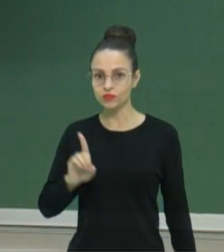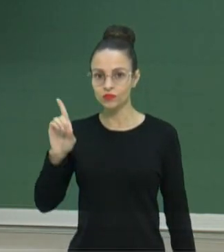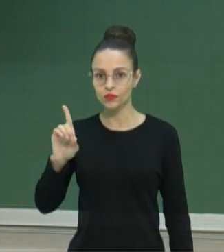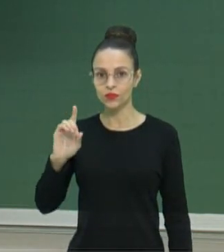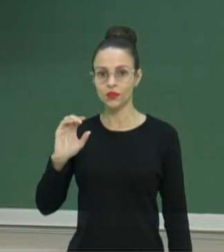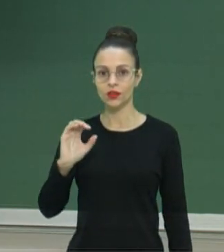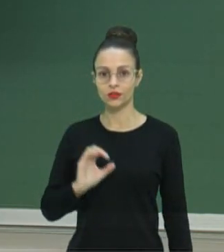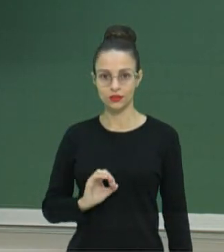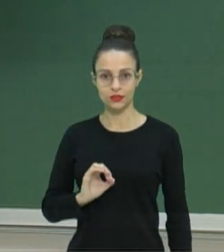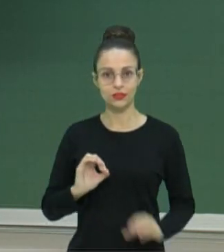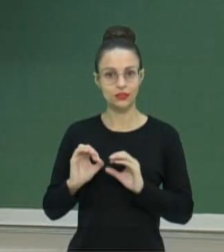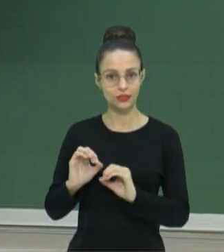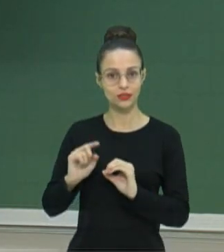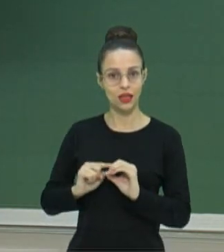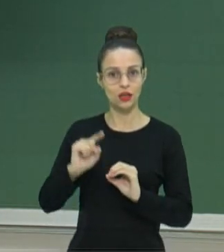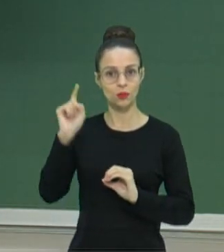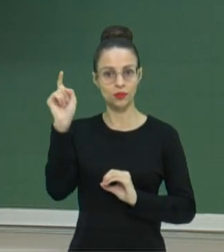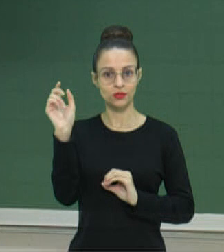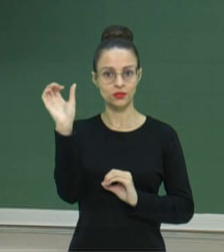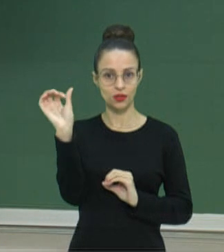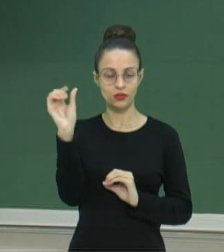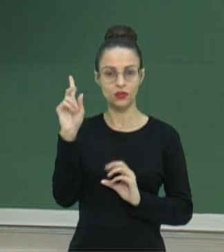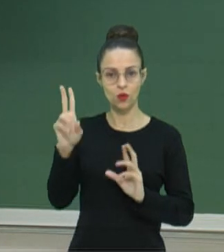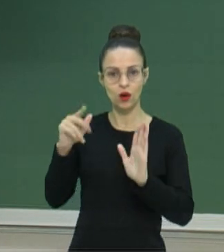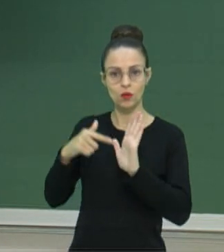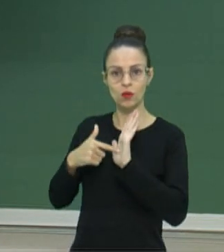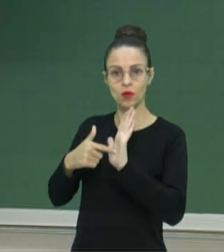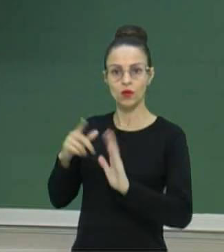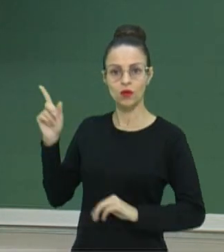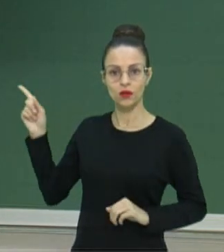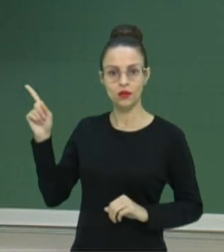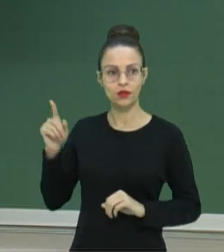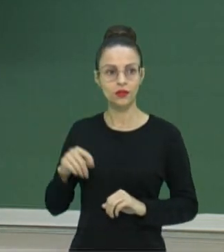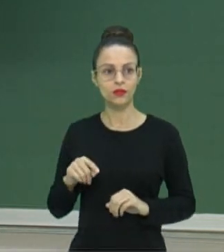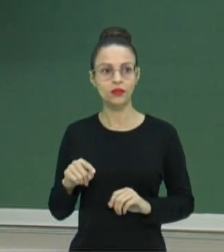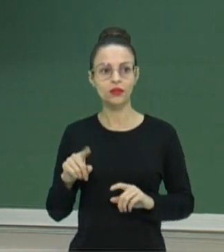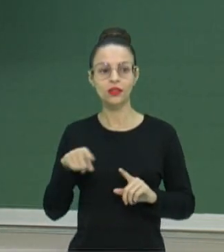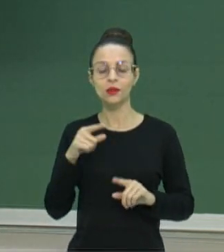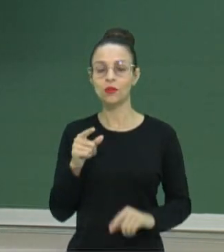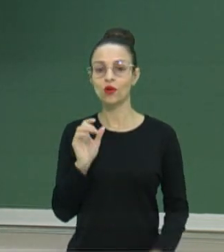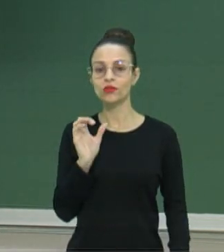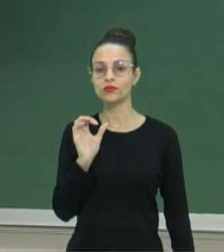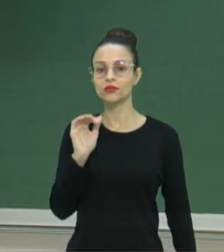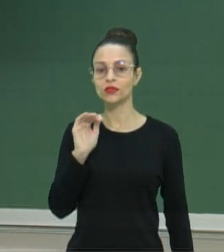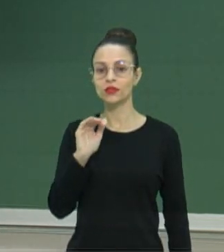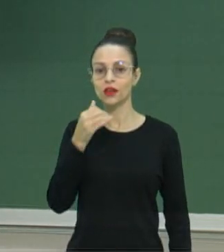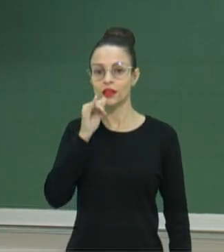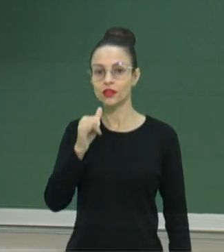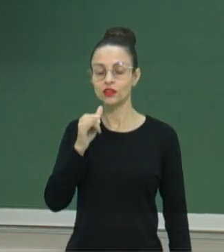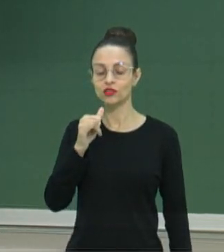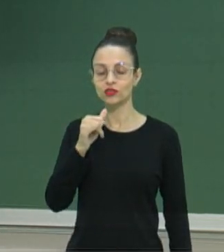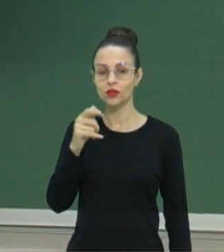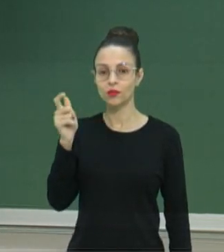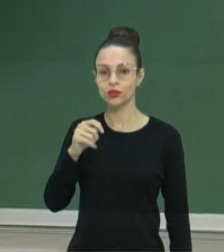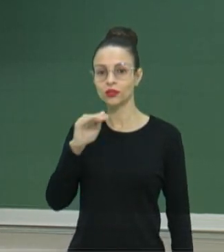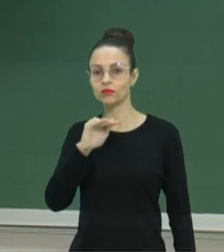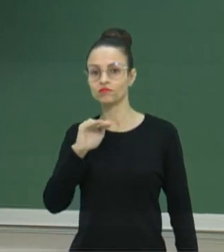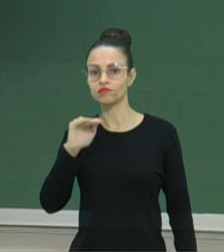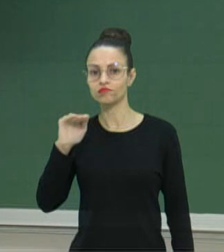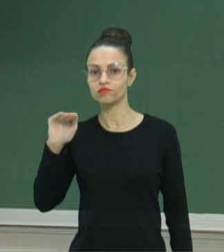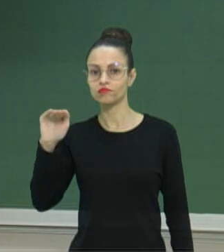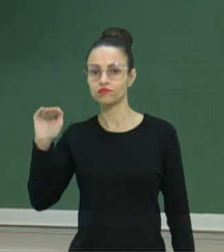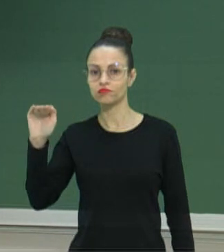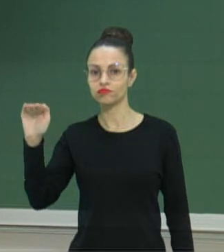de 0 para 6, certo? Como está mostrando o gráfico aqui. E em seguida, essa energia potencial, ela mantém constante